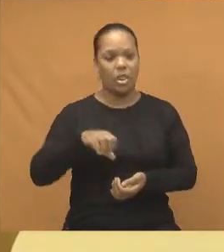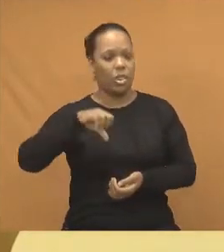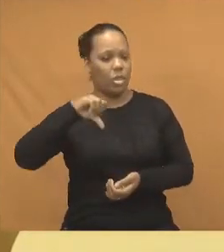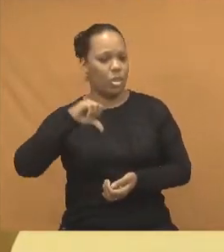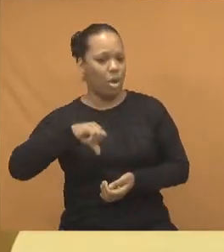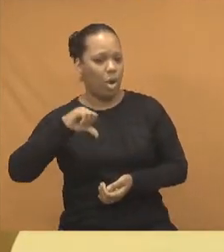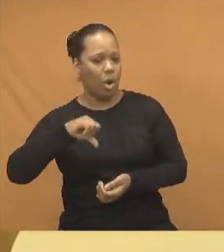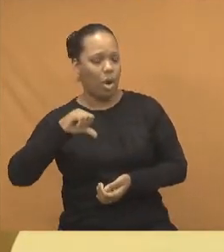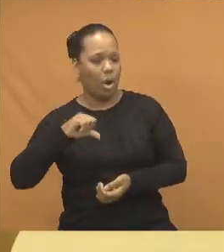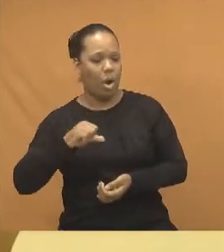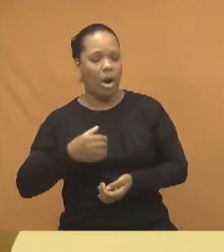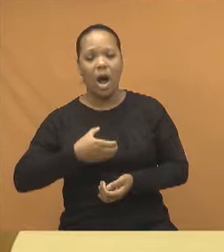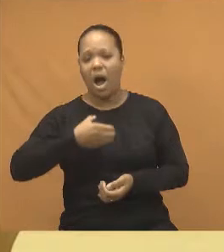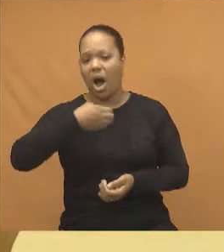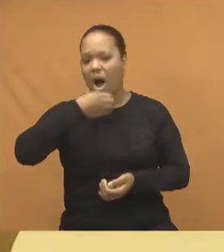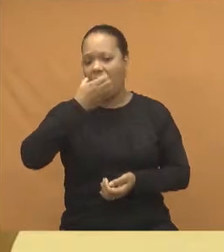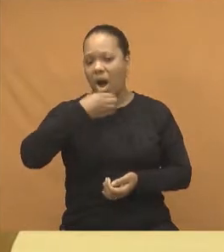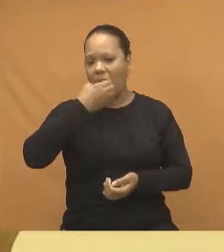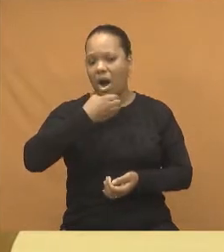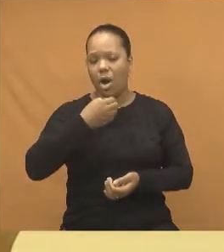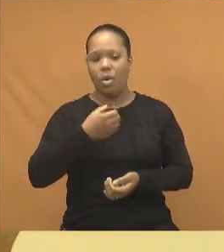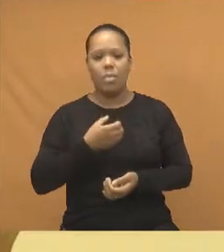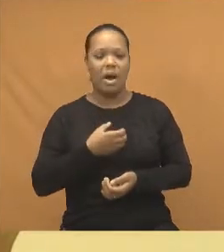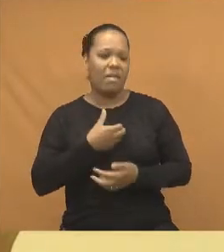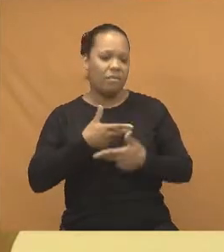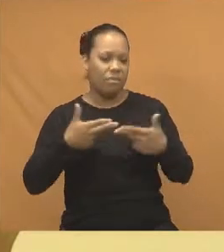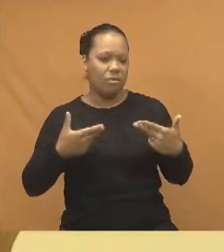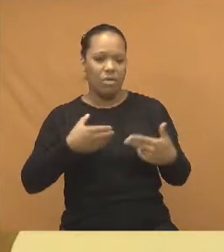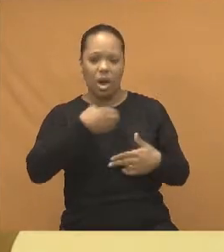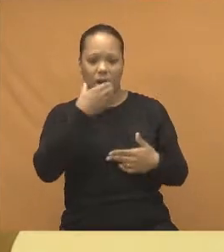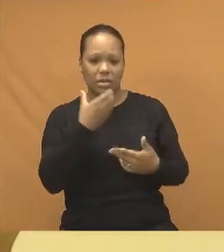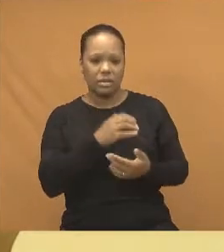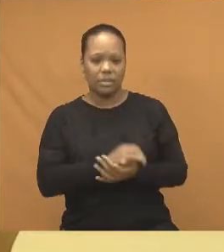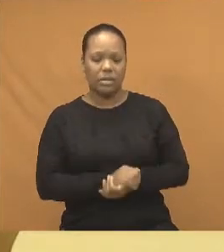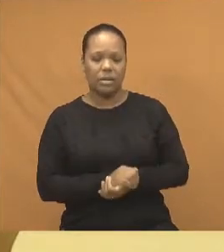você comer uma maçã ou comer uma fruta.